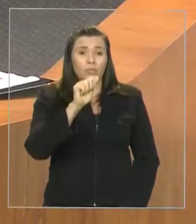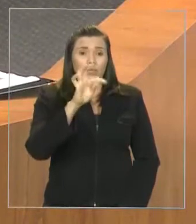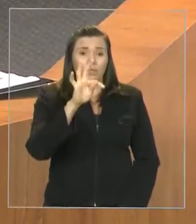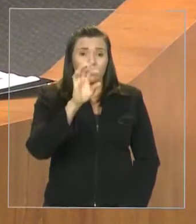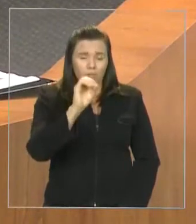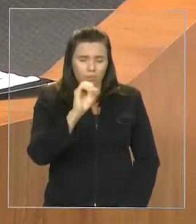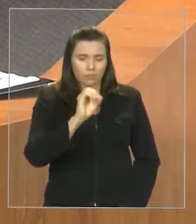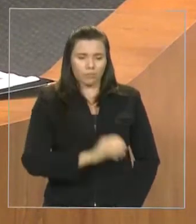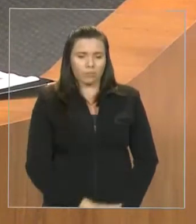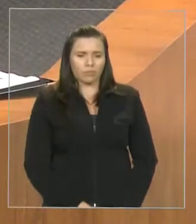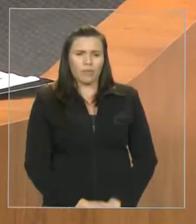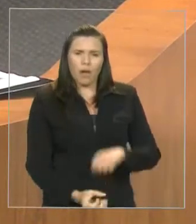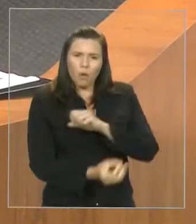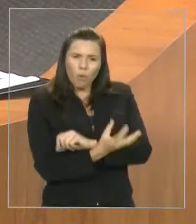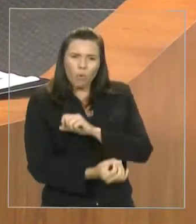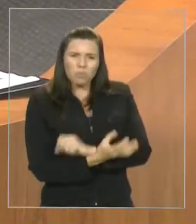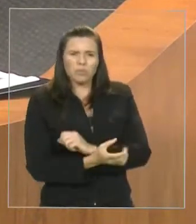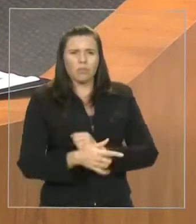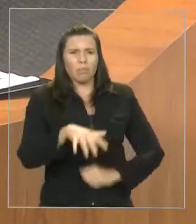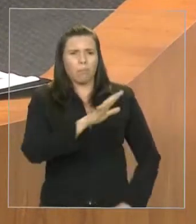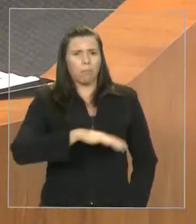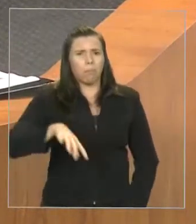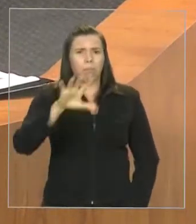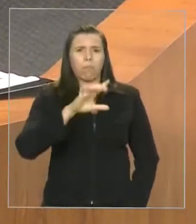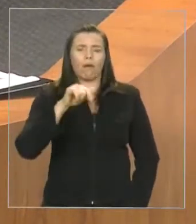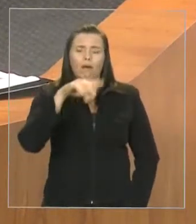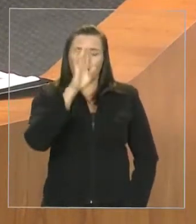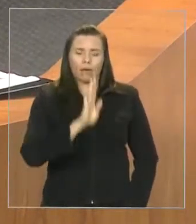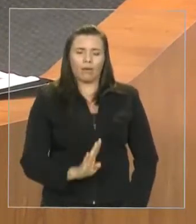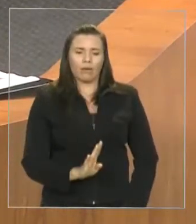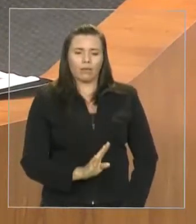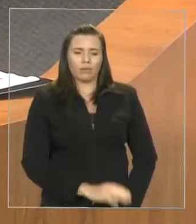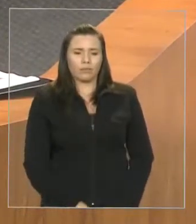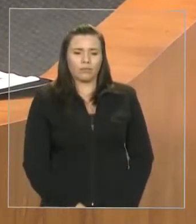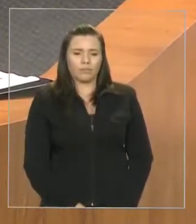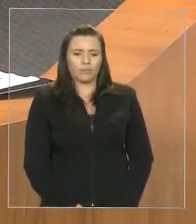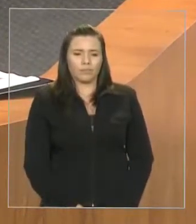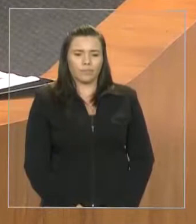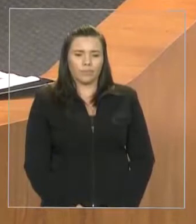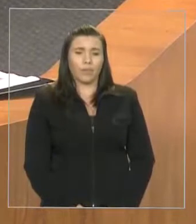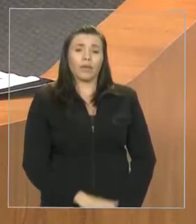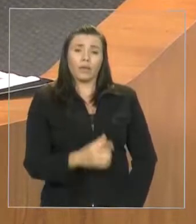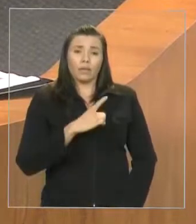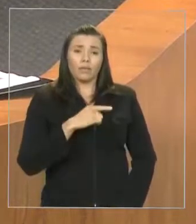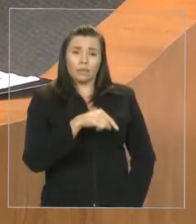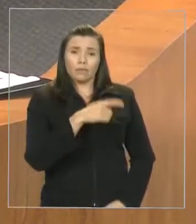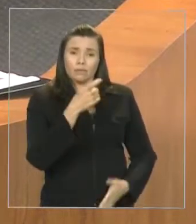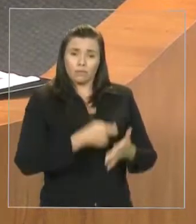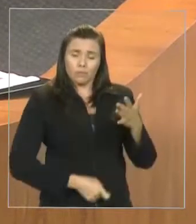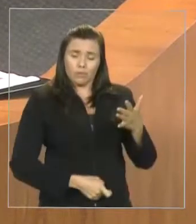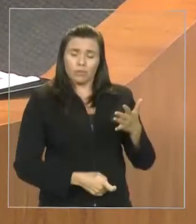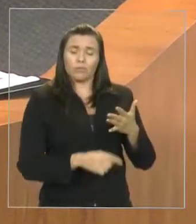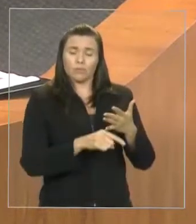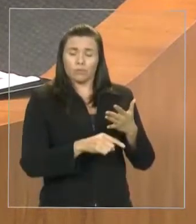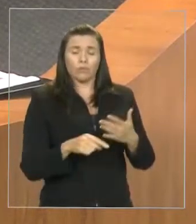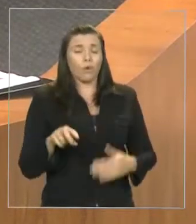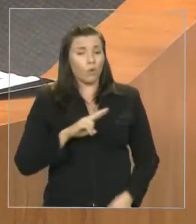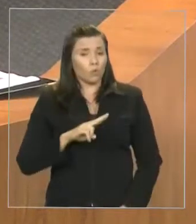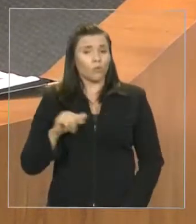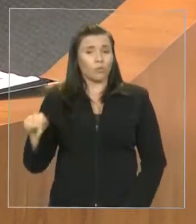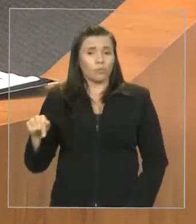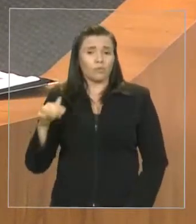Maranhão teve o seu nome relacionado na Lava Jato. Teve o seu nome citado na Lava Jato. E ao